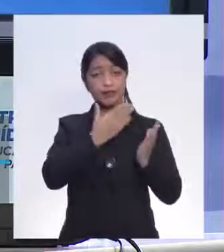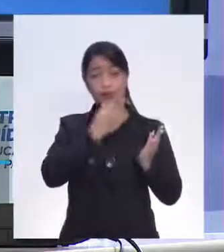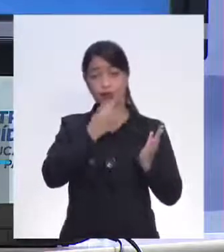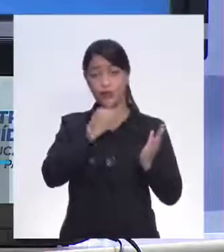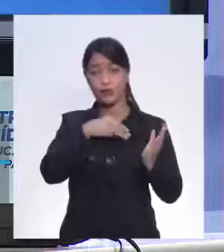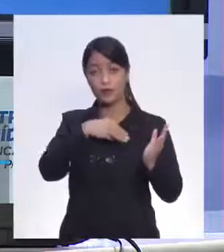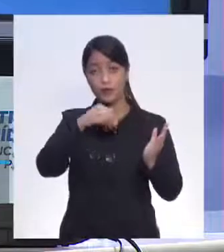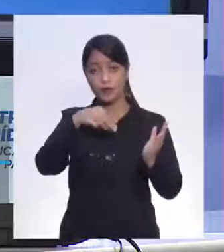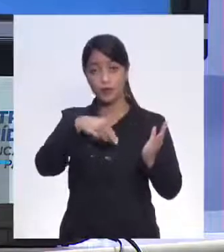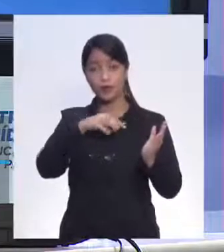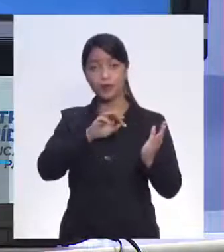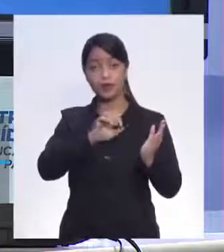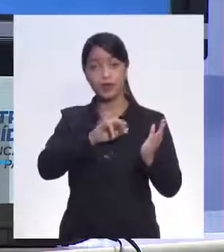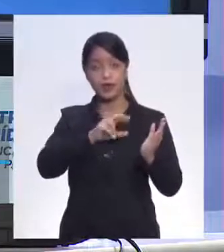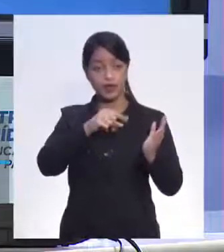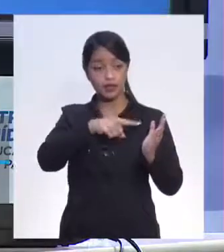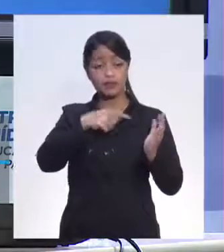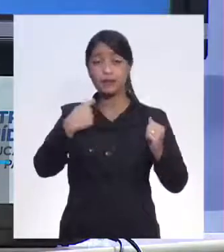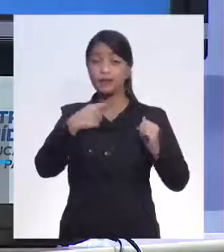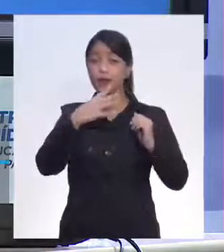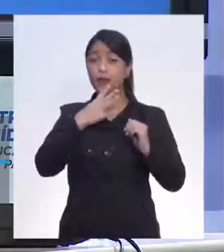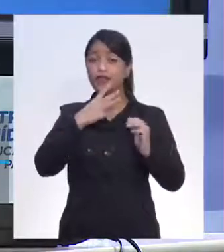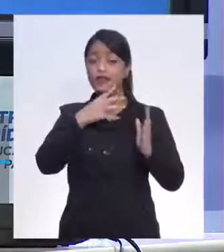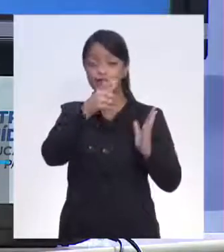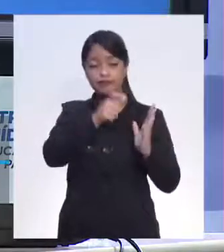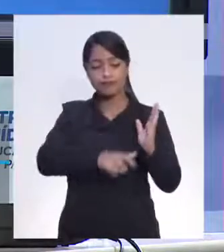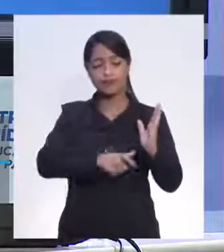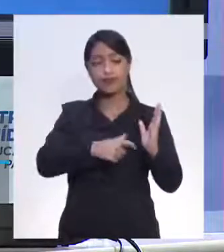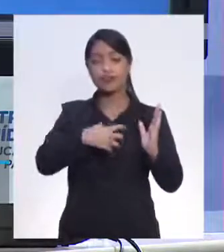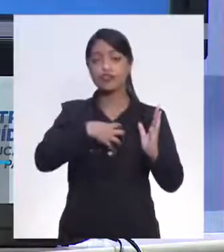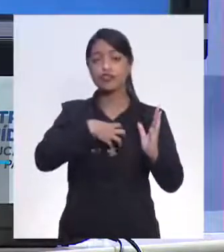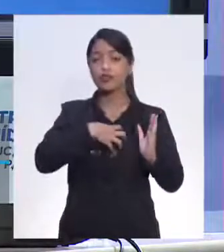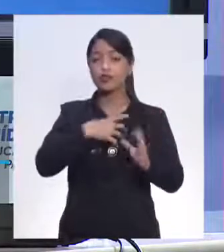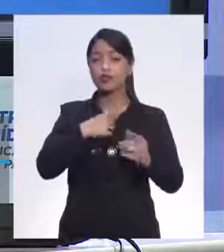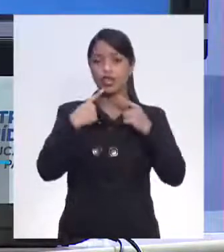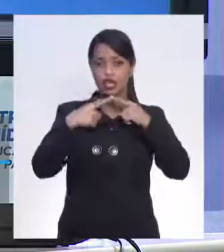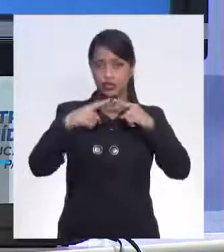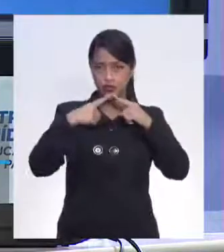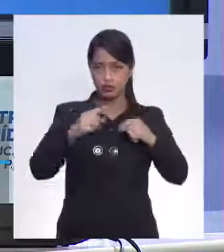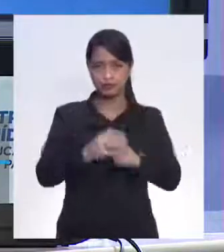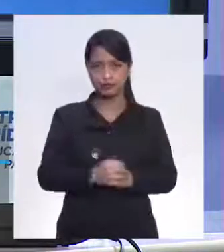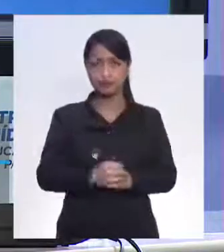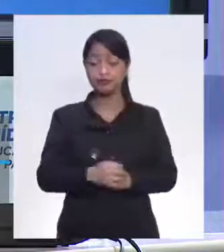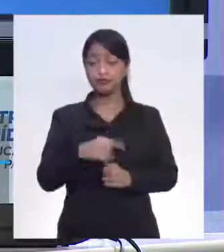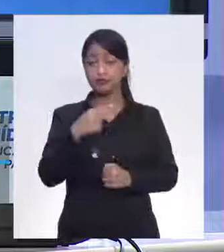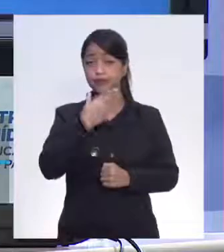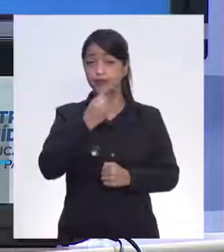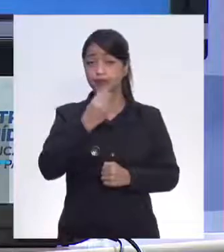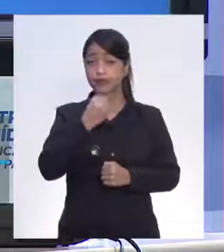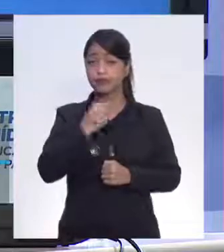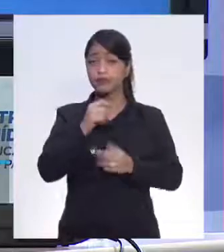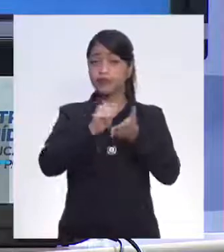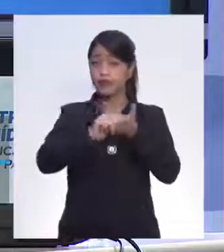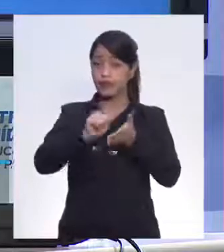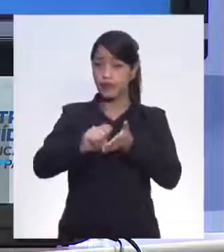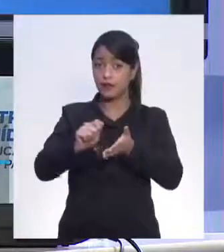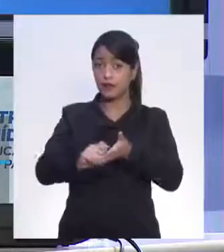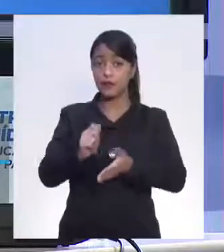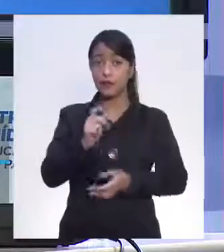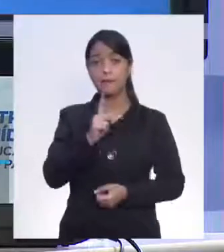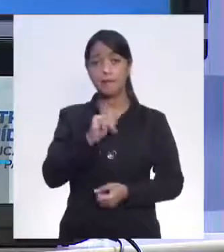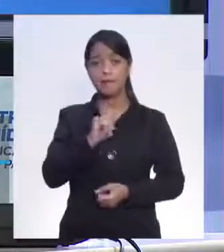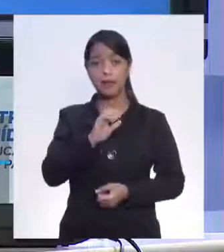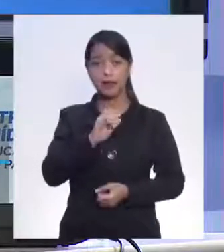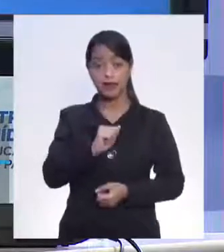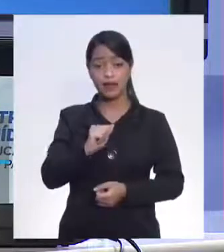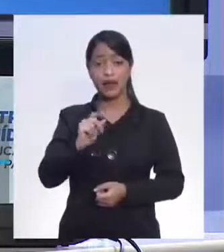forma crítica. Estamos falando aqui hoje de Sítio do Pica-Pau Amarelo. E ele escreveu assim, tudo junto. Pica-Pau,